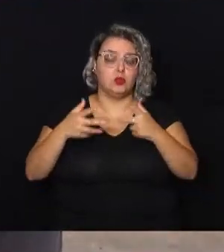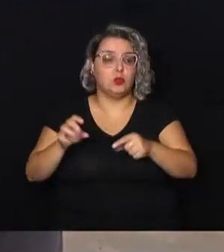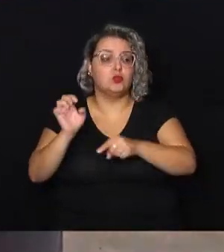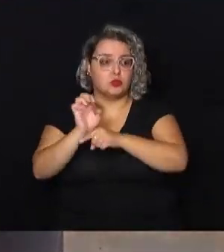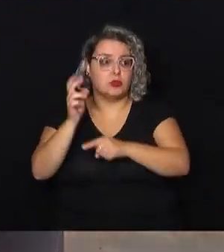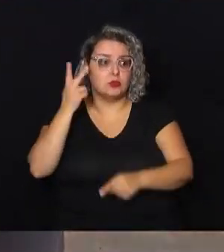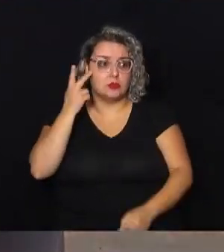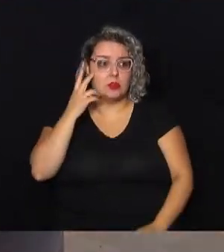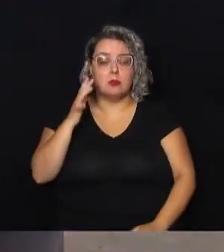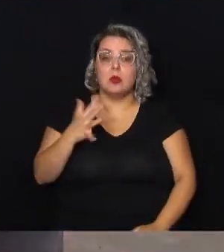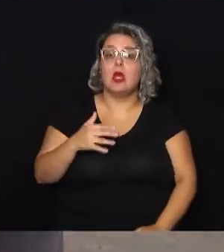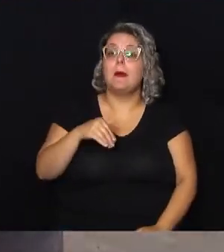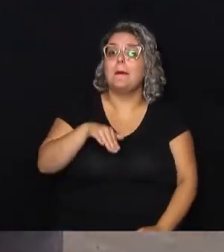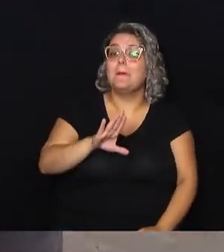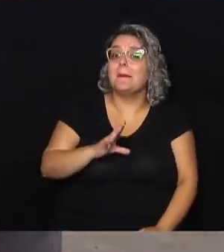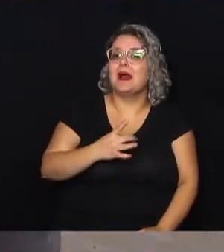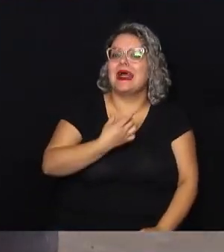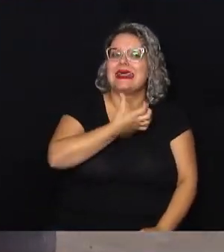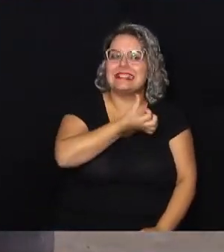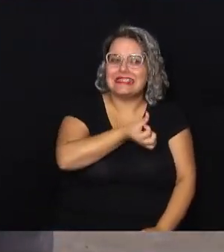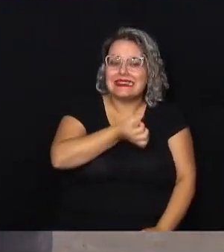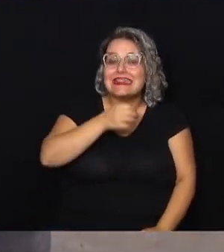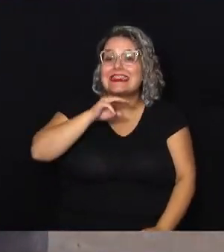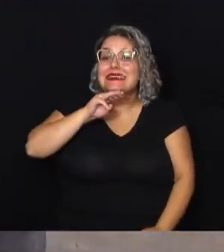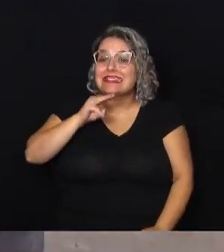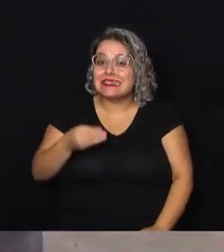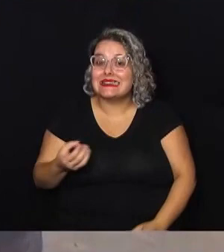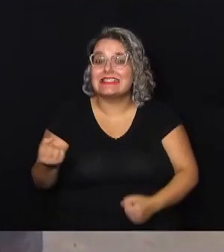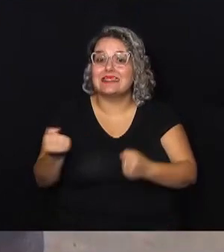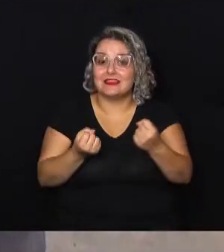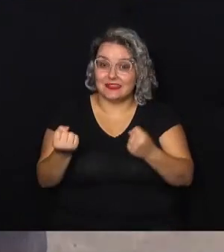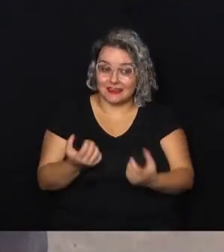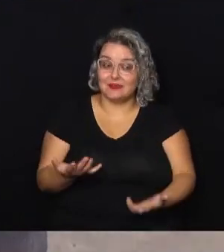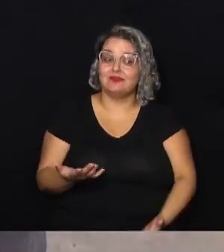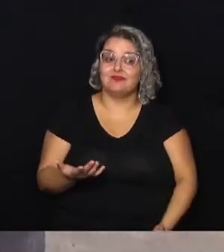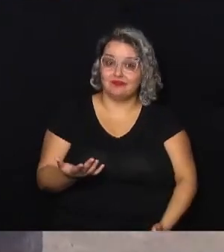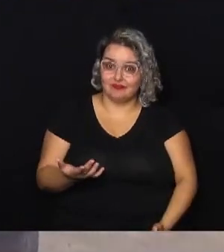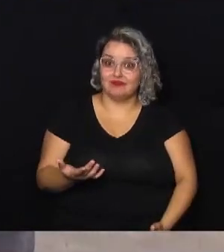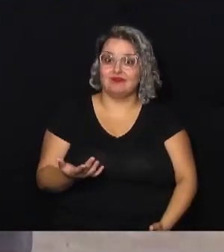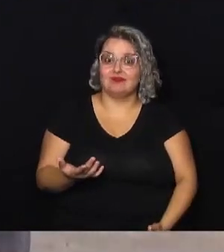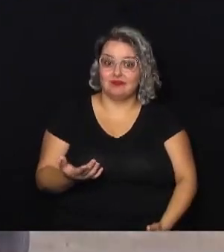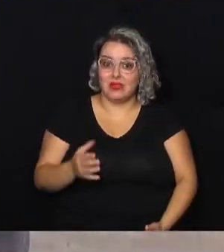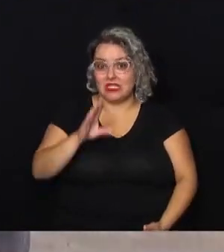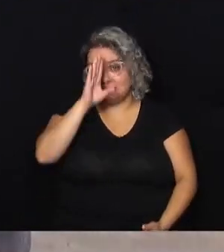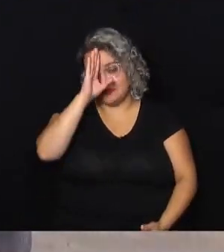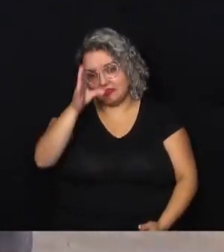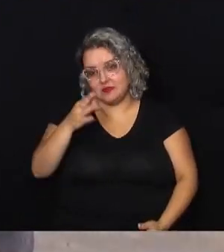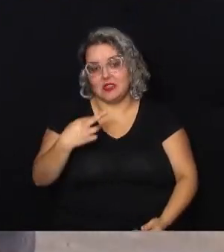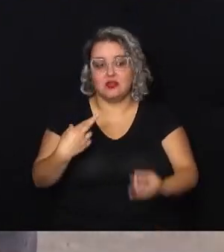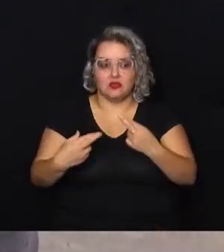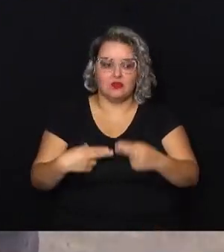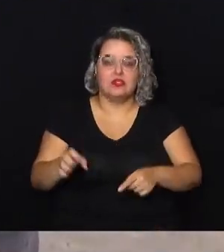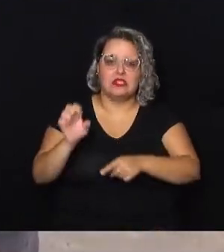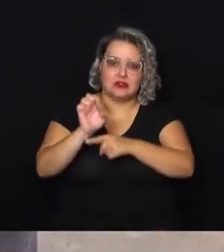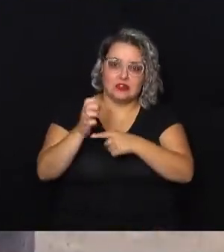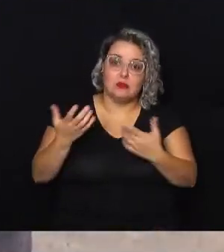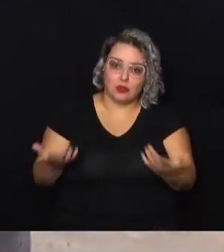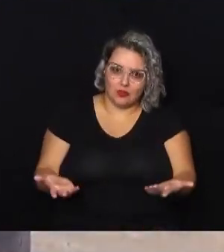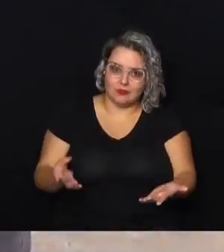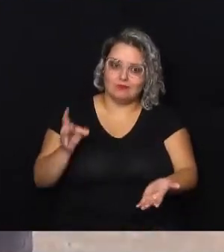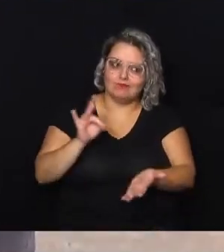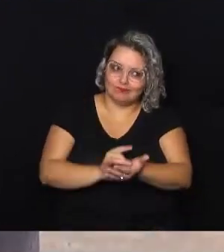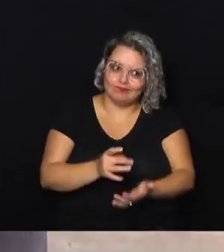são esperados mais de 6 milhões de veículos, né, trafegando aí pelas principais rodovias do estado. Bom, realmente é um